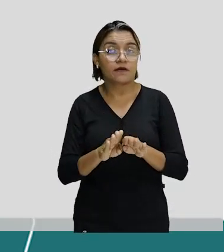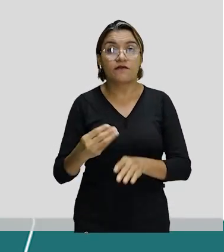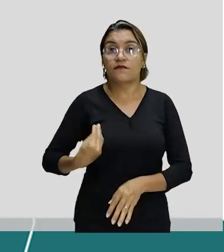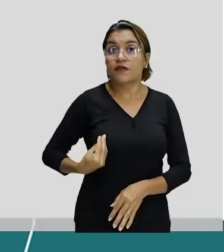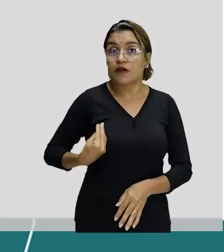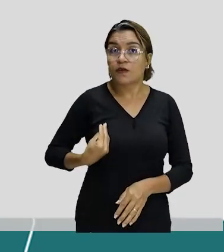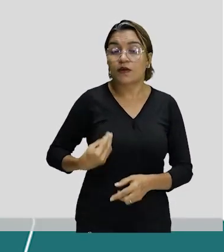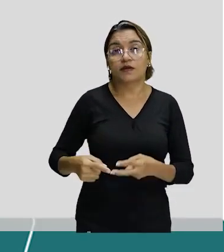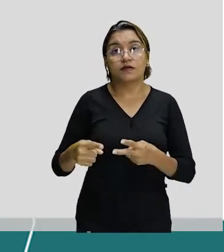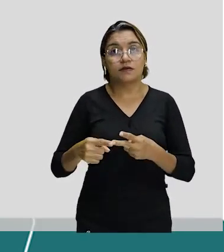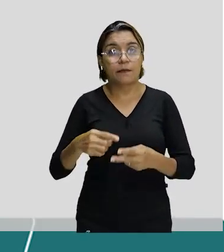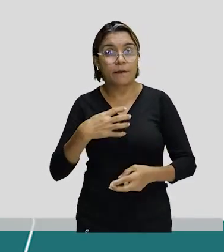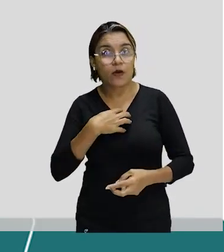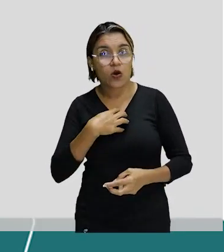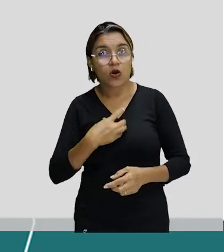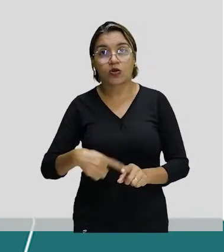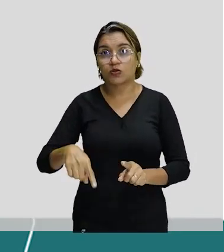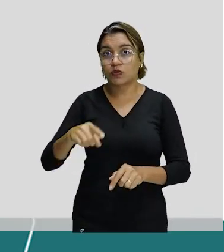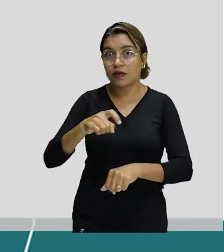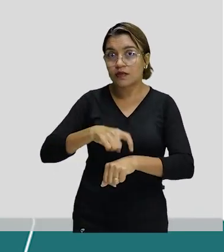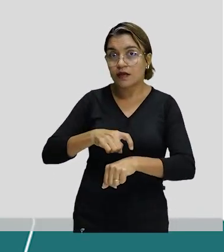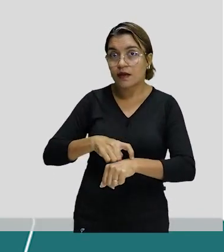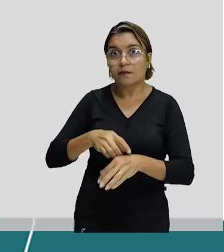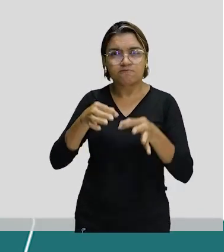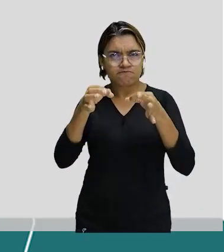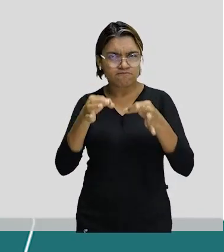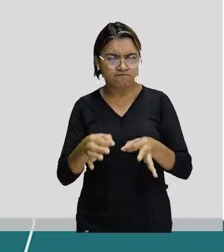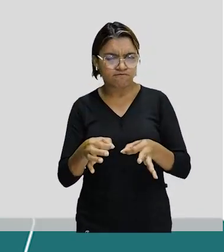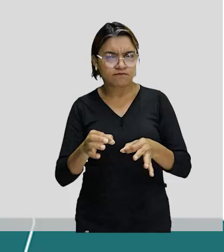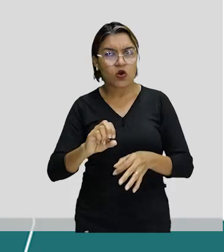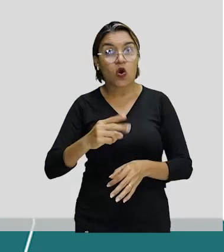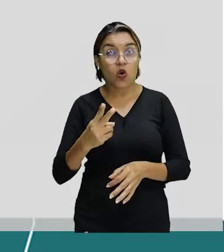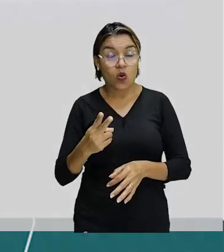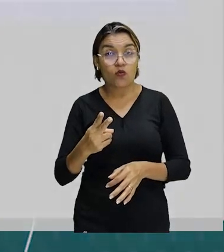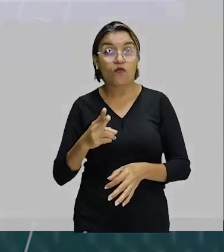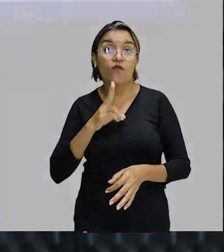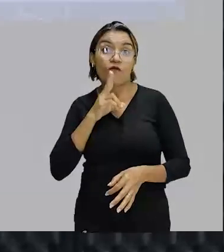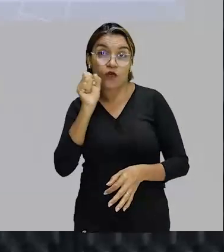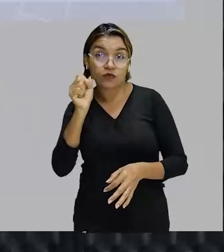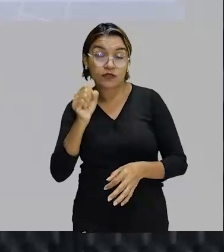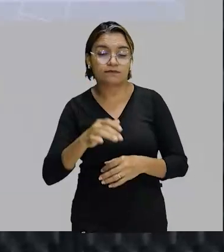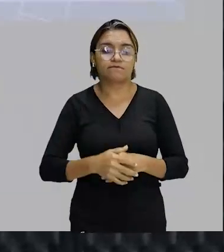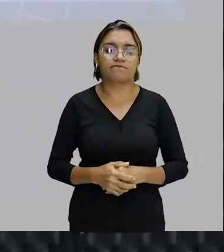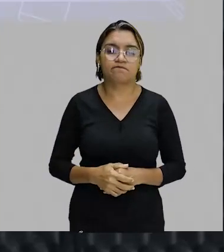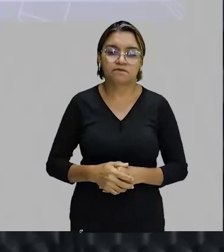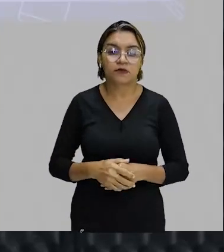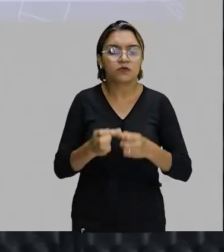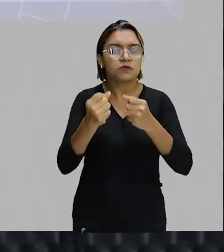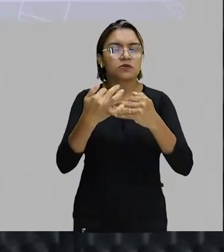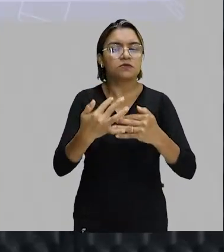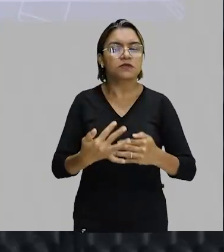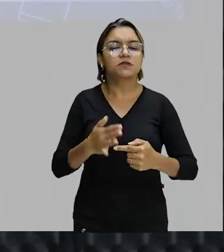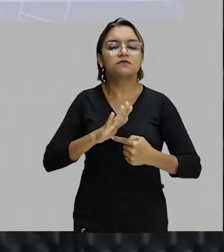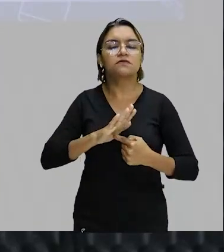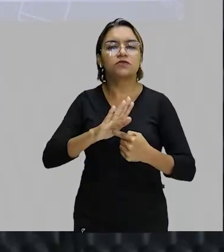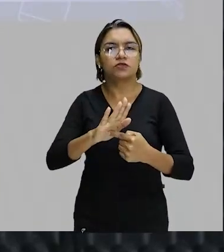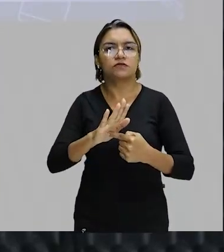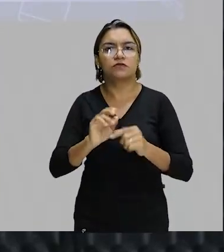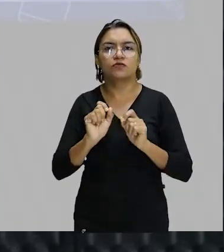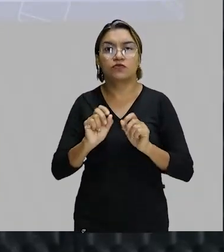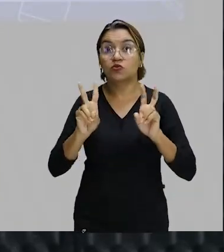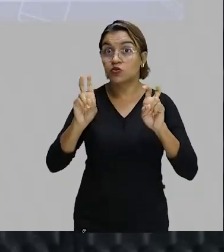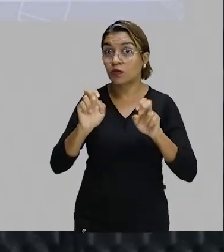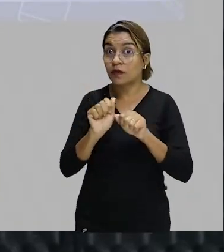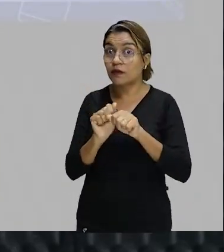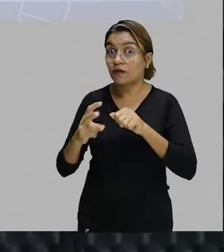frequência, modo, tempo, certeza ou intensidade. E aqui, para falar com vocês sobre os advérbios